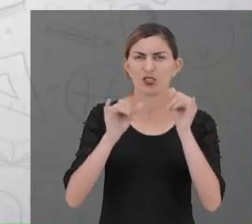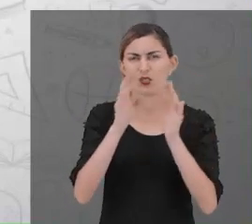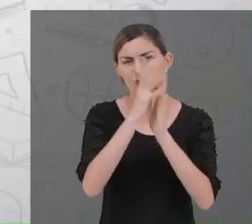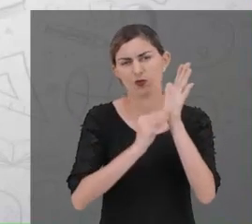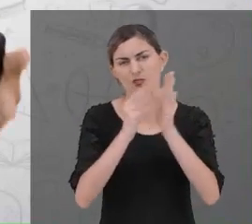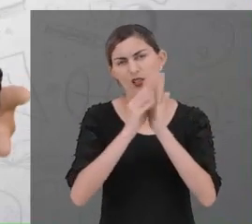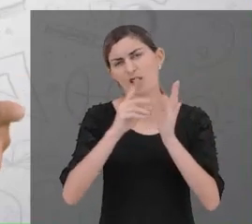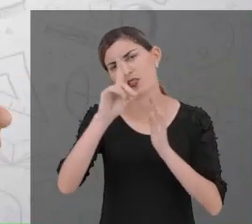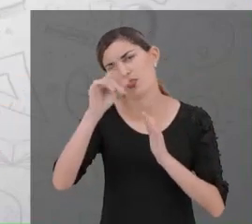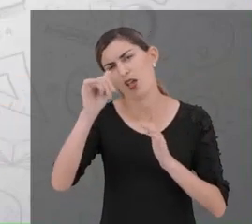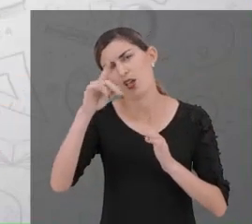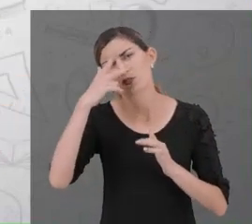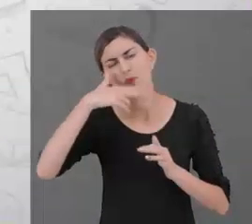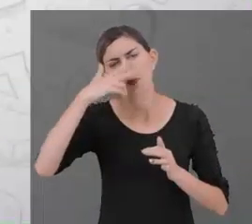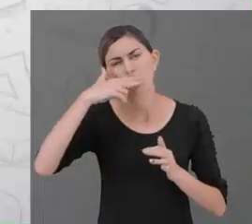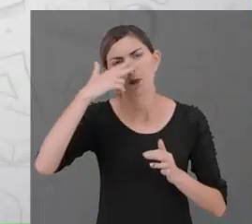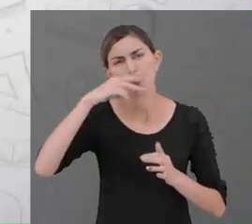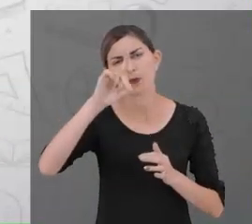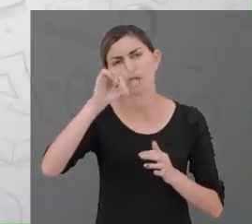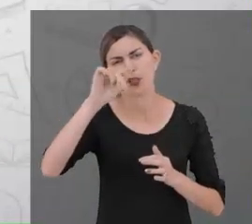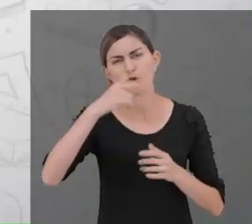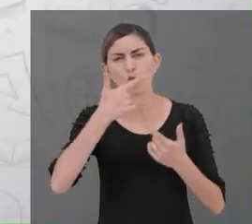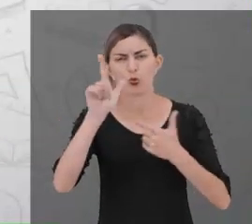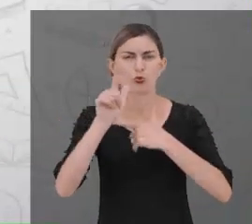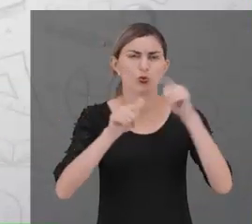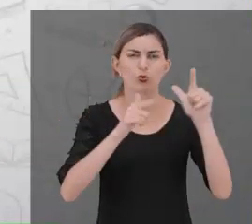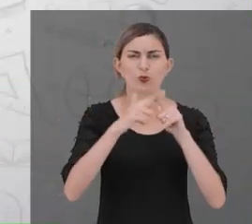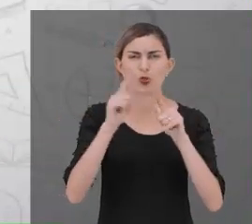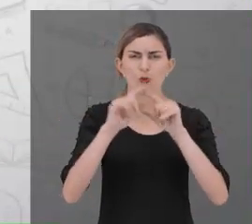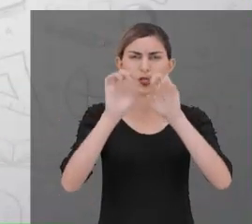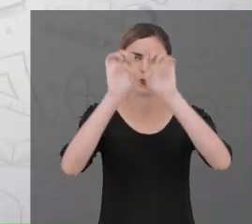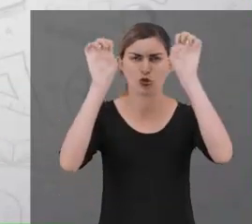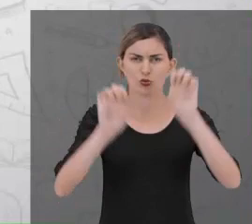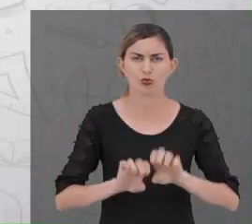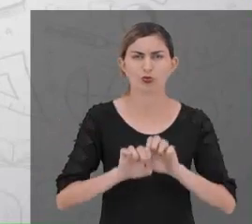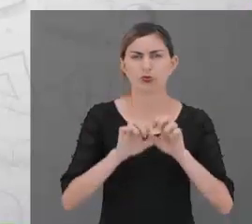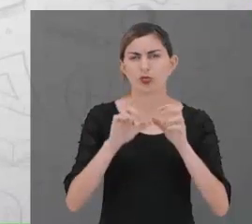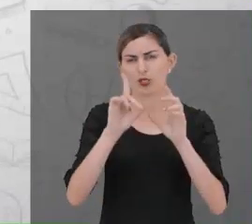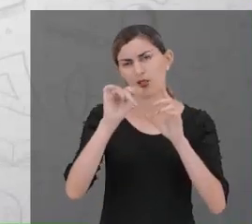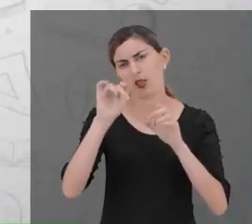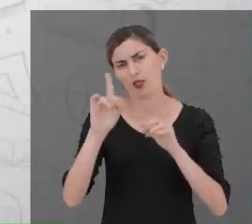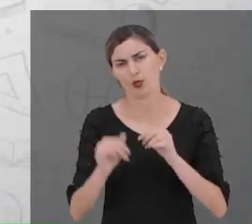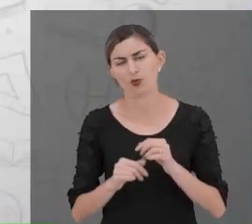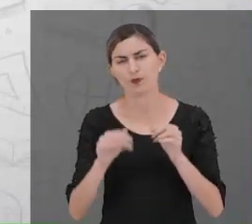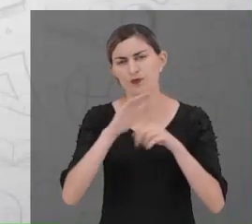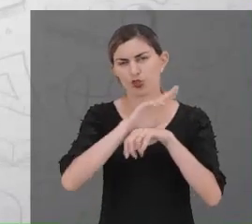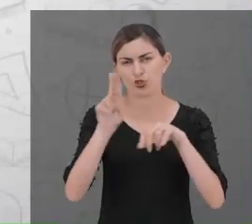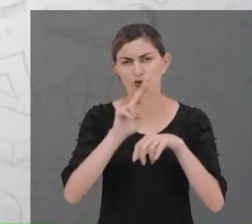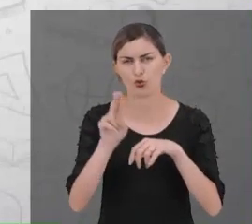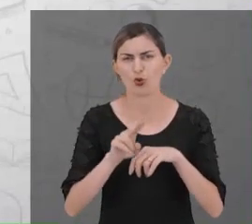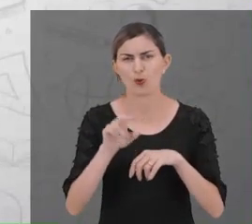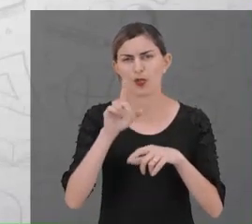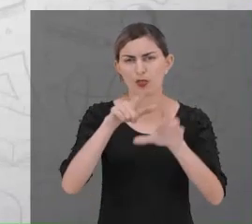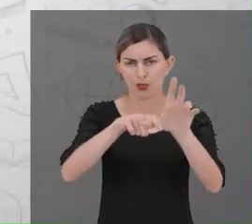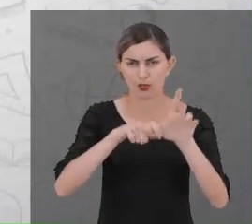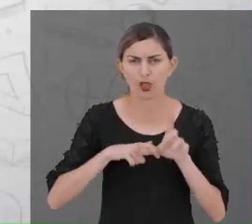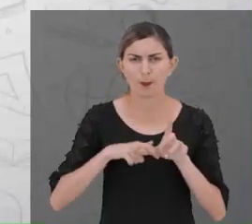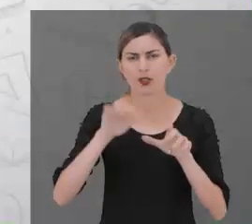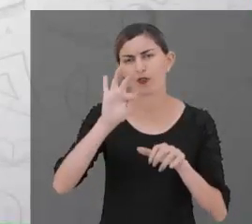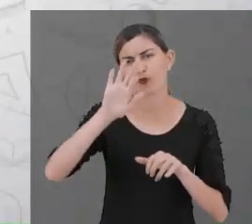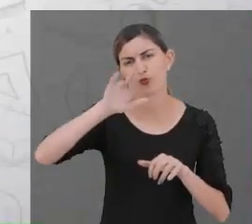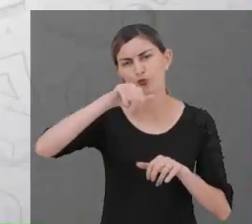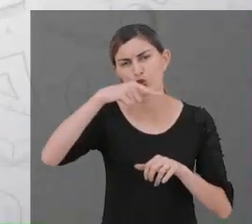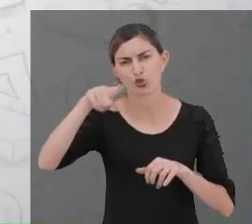evitando redundância de dados, entre outros problemas de estrutura de dados. É chamado